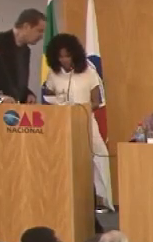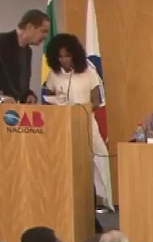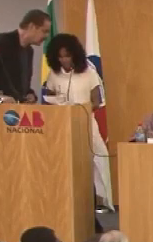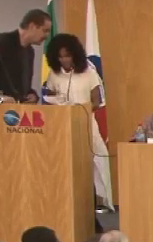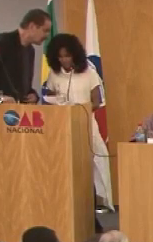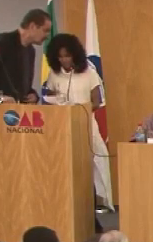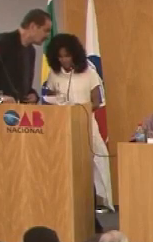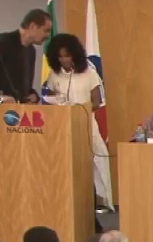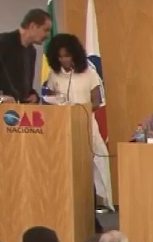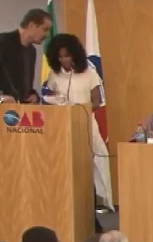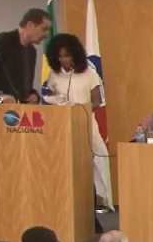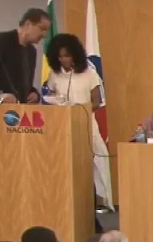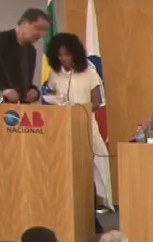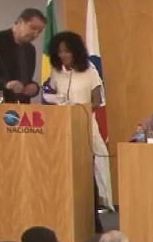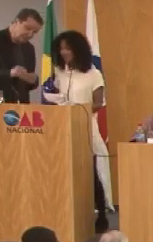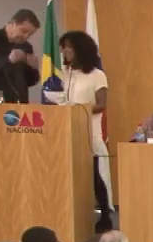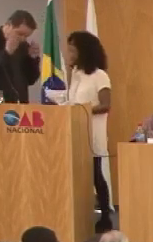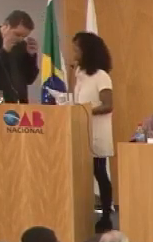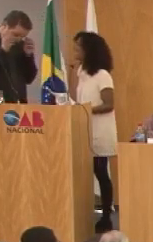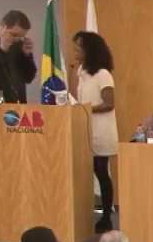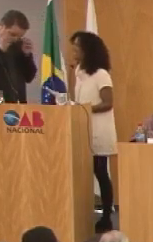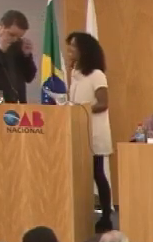consensos, método próprio